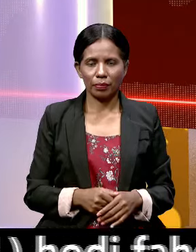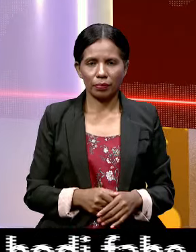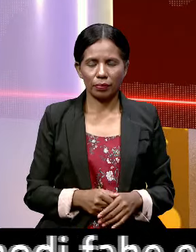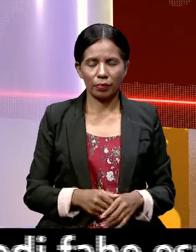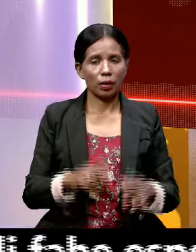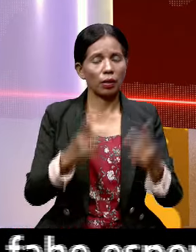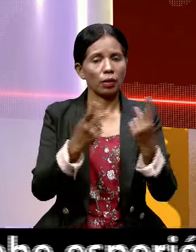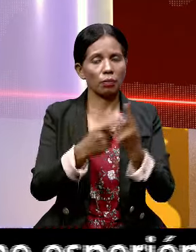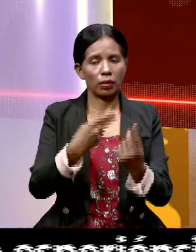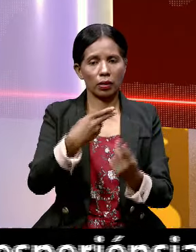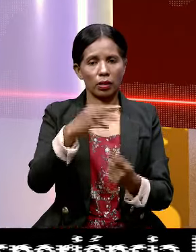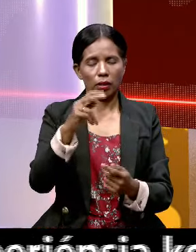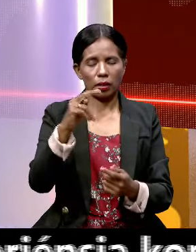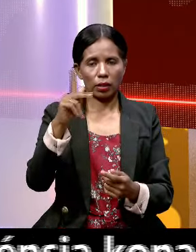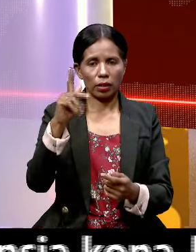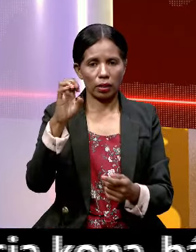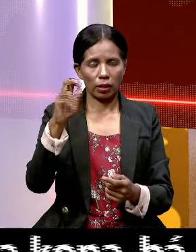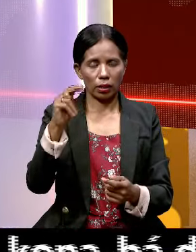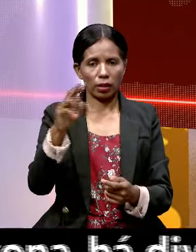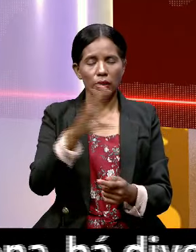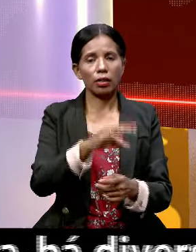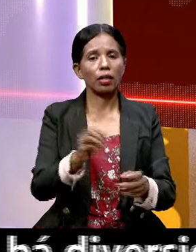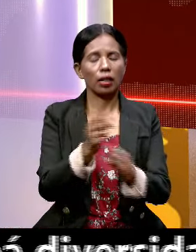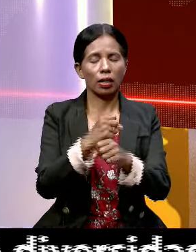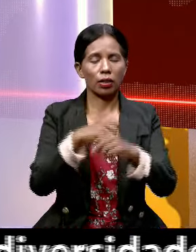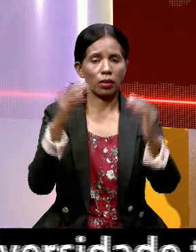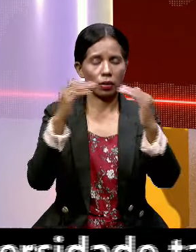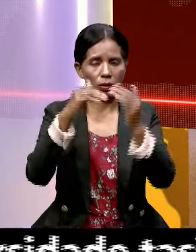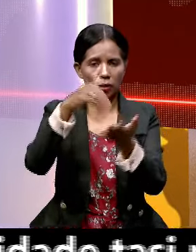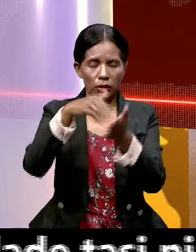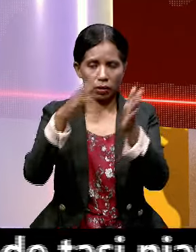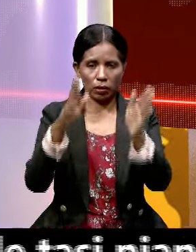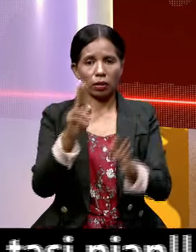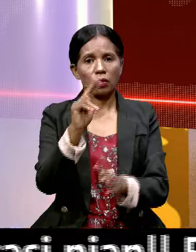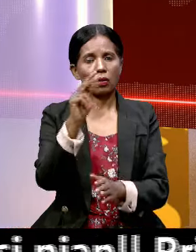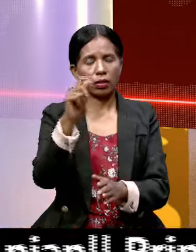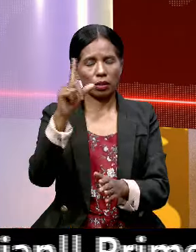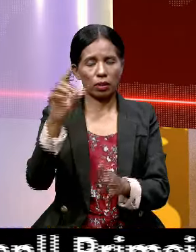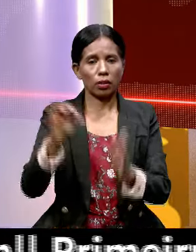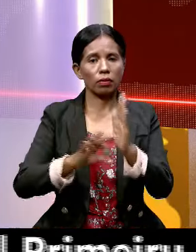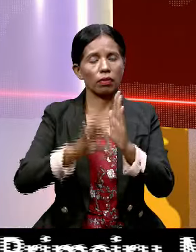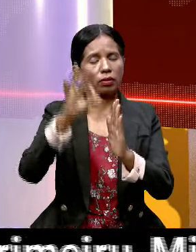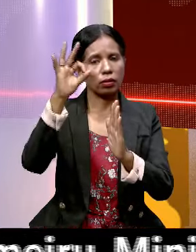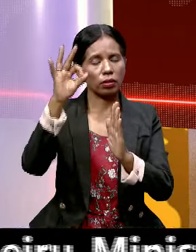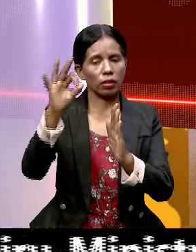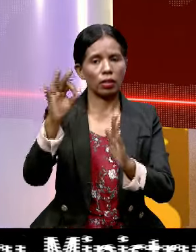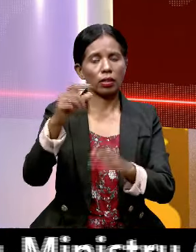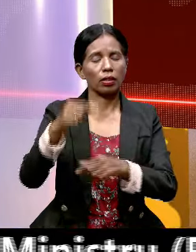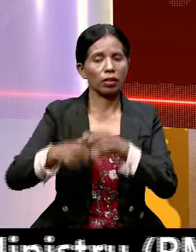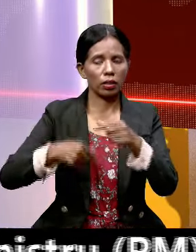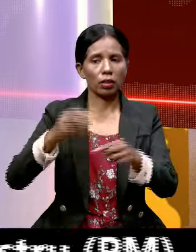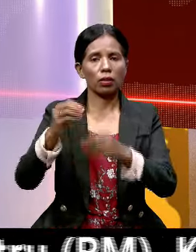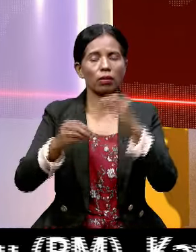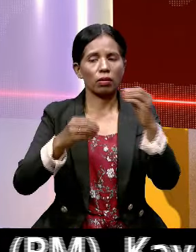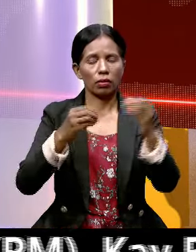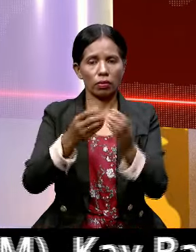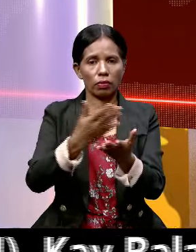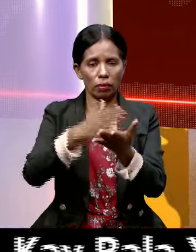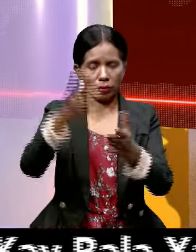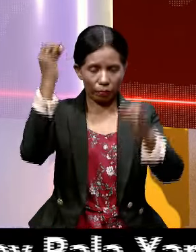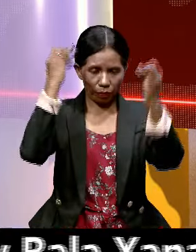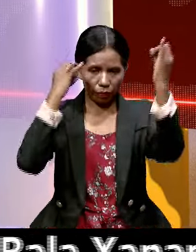Companhia Renekan Timor-Leste realiza seminário para estudante UNITELI, Faculdade de Engenharia e Tecnologia, com a